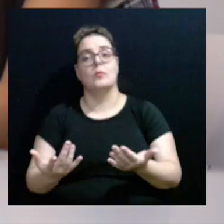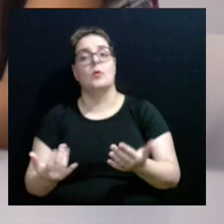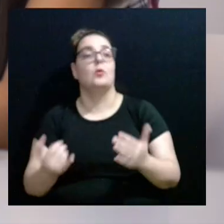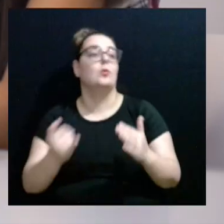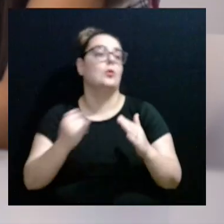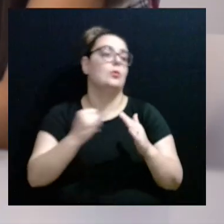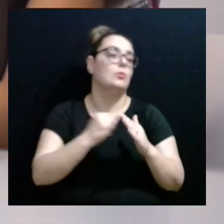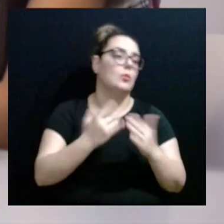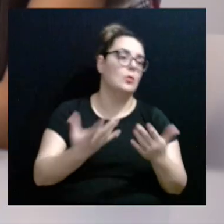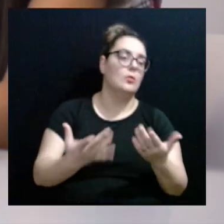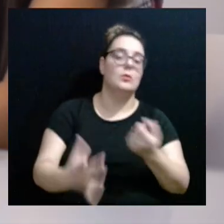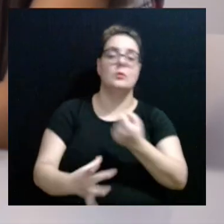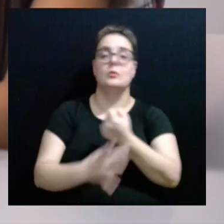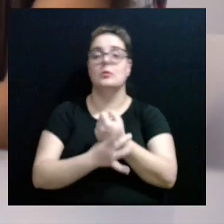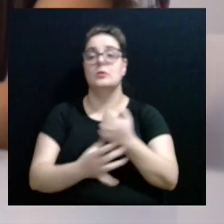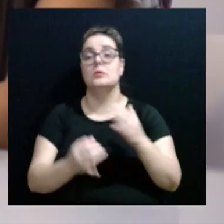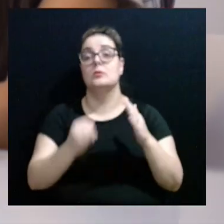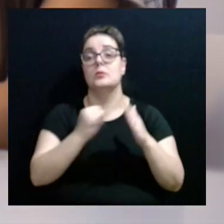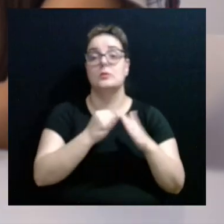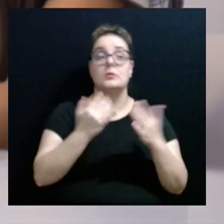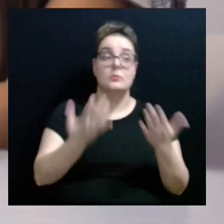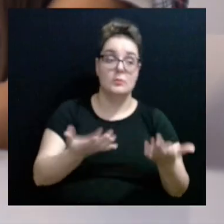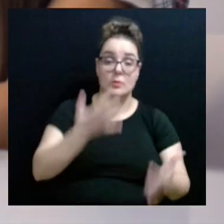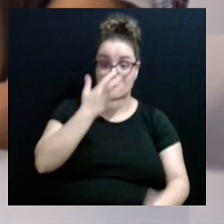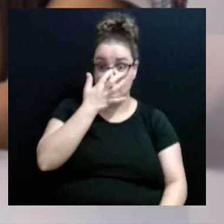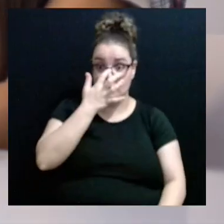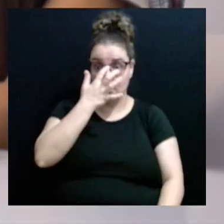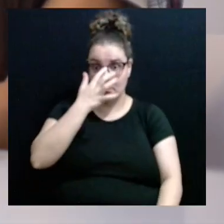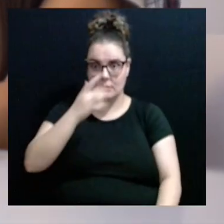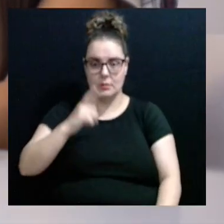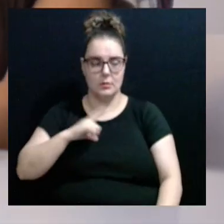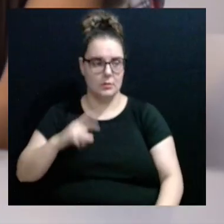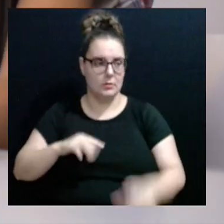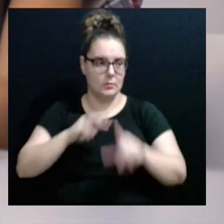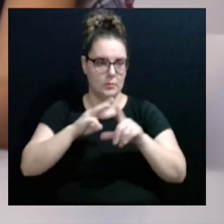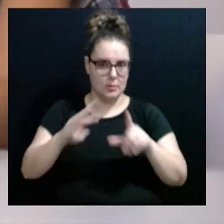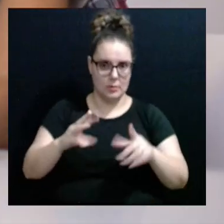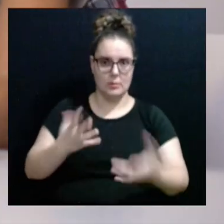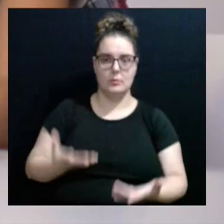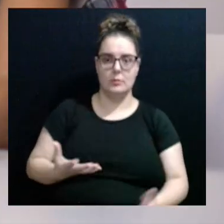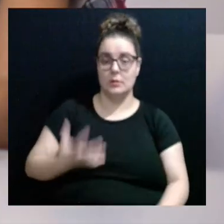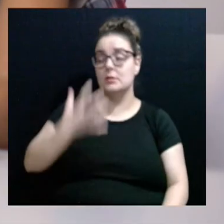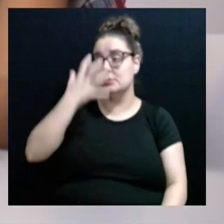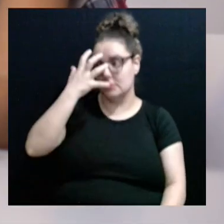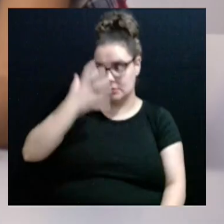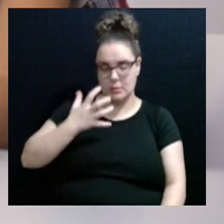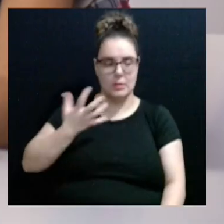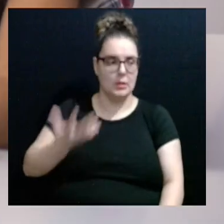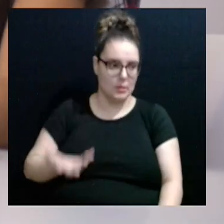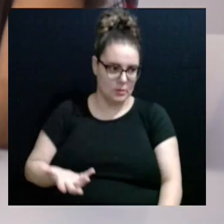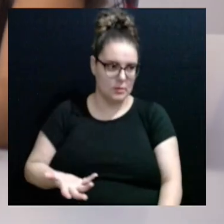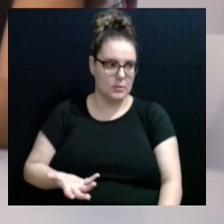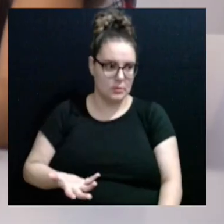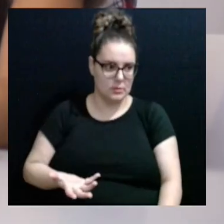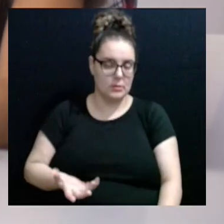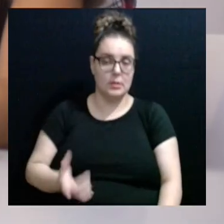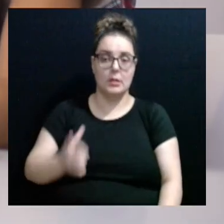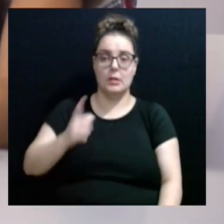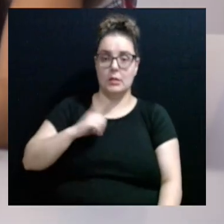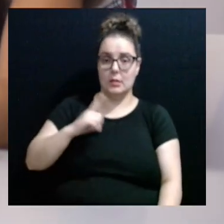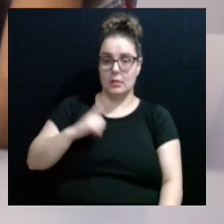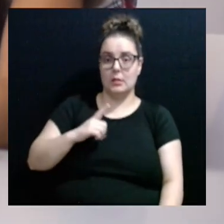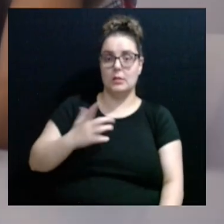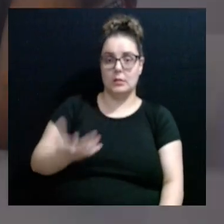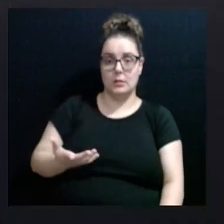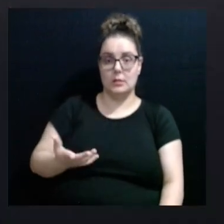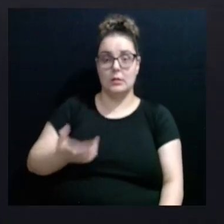desse imóvel, né? Nós temos plataformas realmente muito sérias que você tem como ver comentários de pessoas